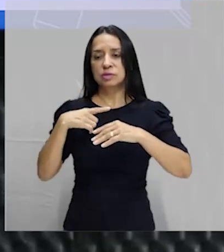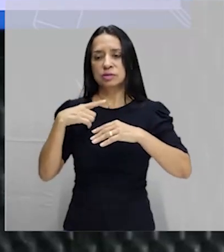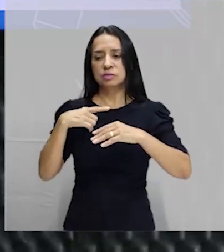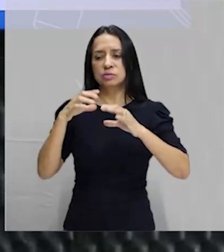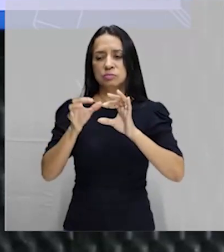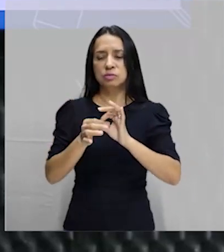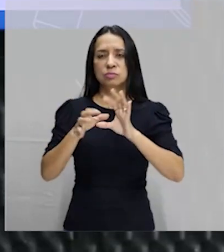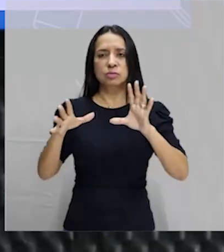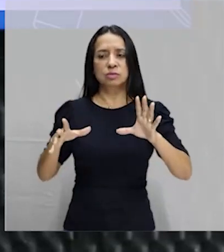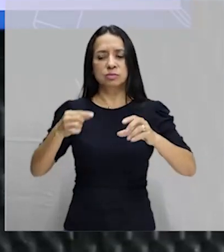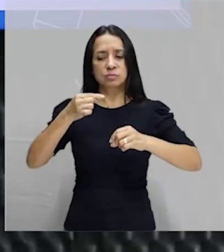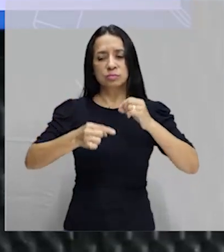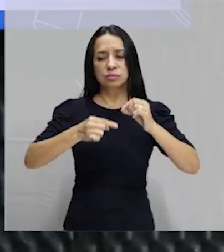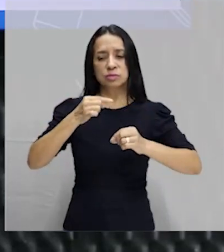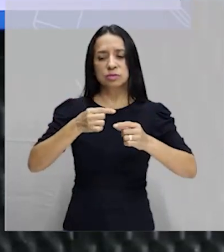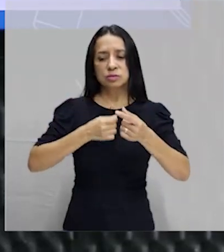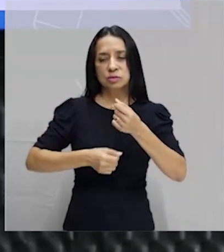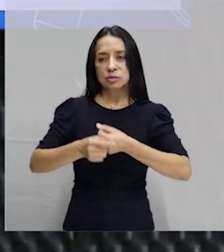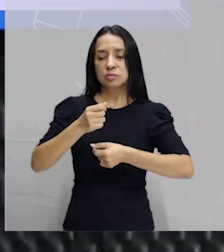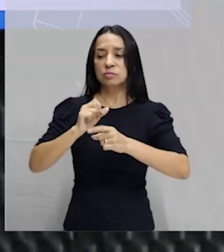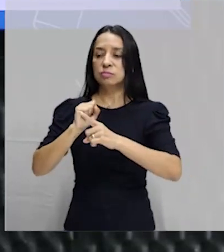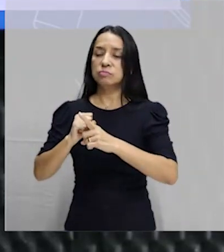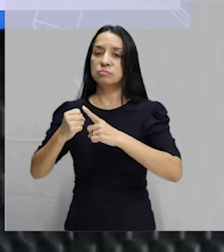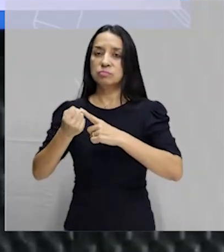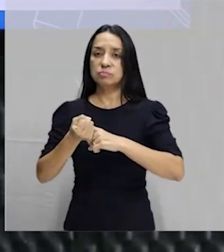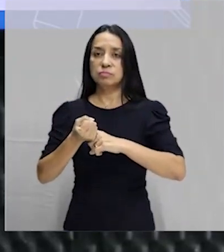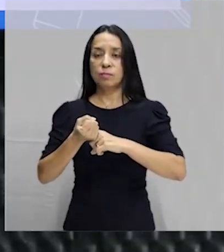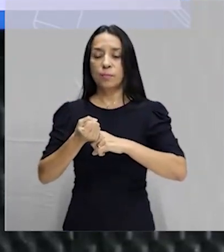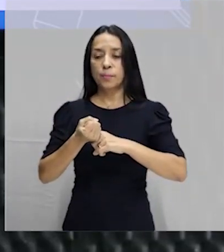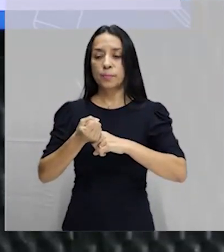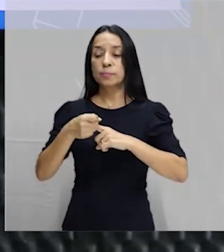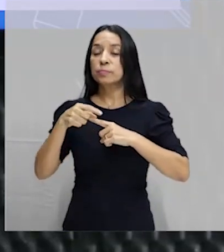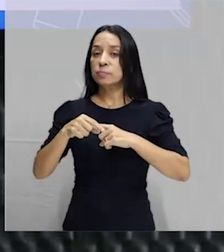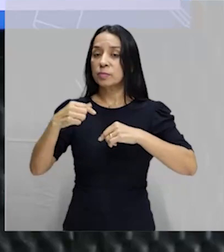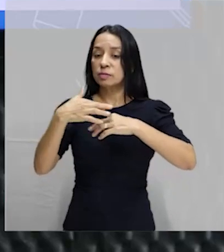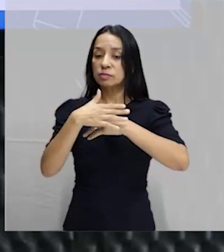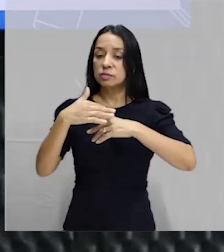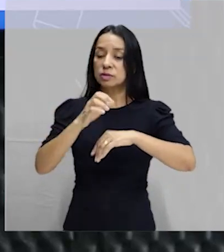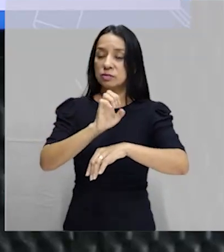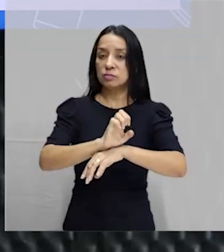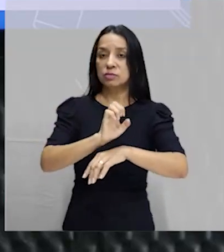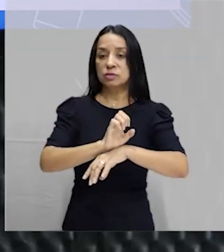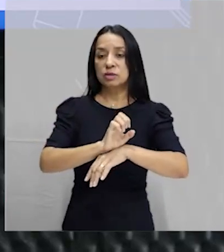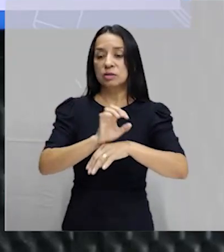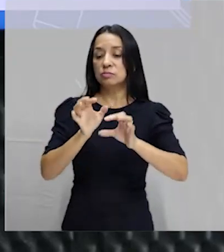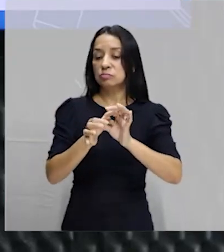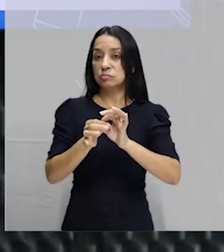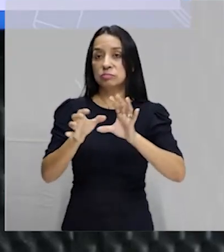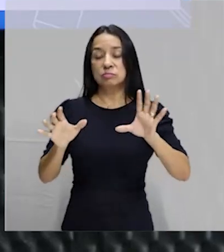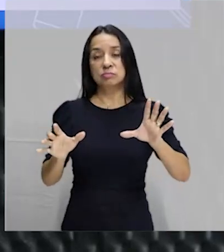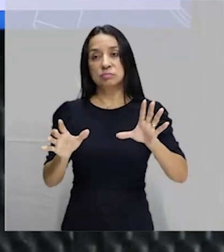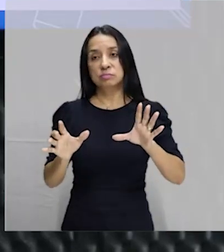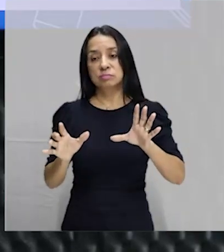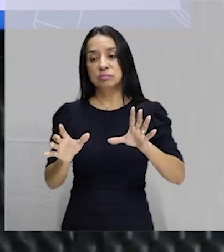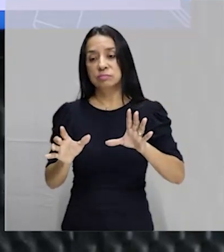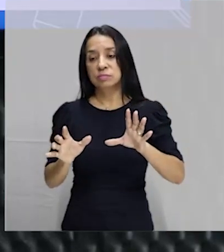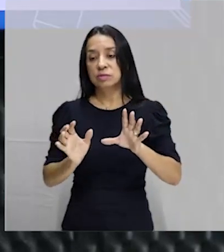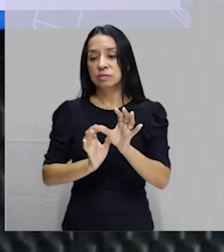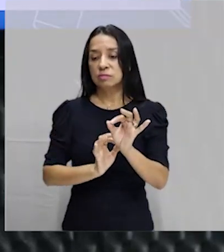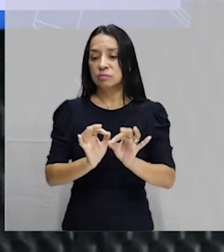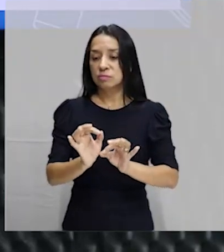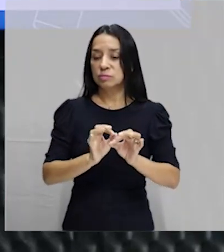política, econômica, social. Então, são cidades e estados independentes. Essa é a